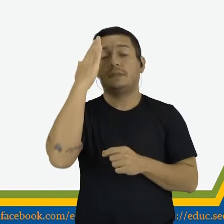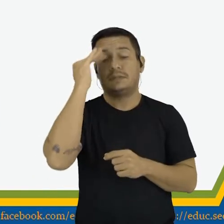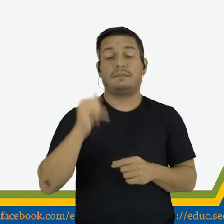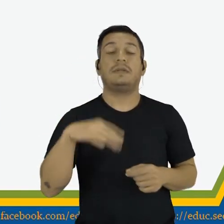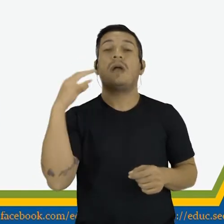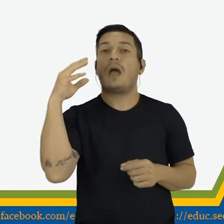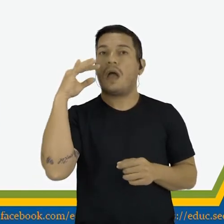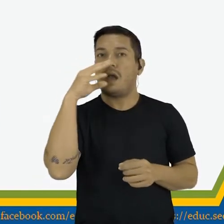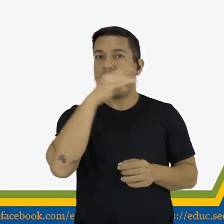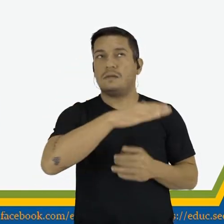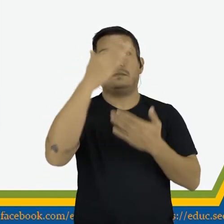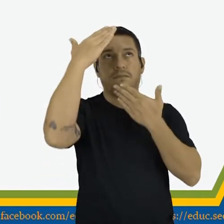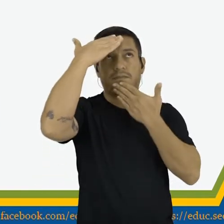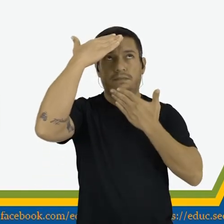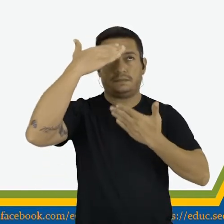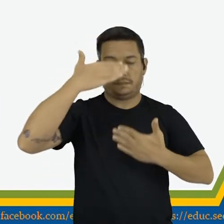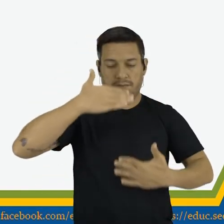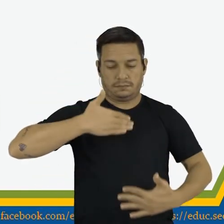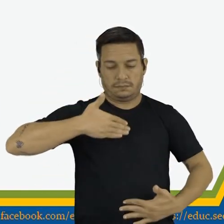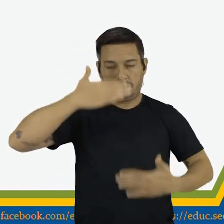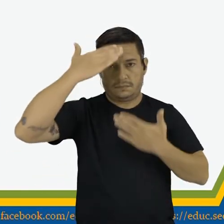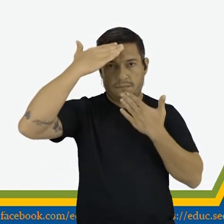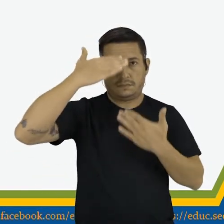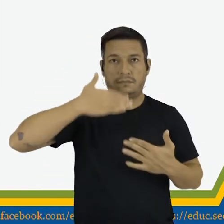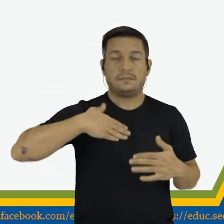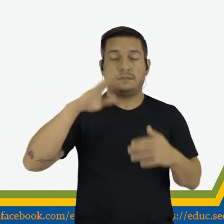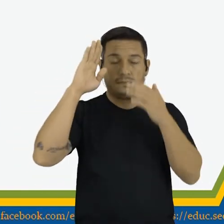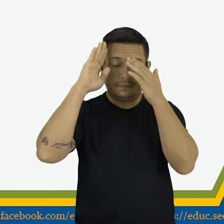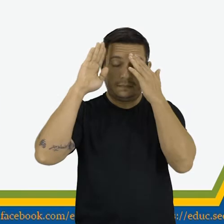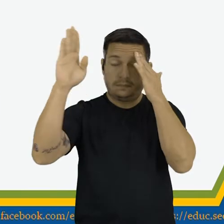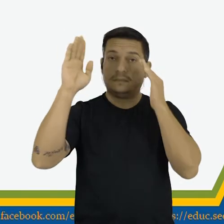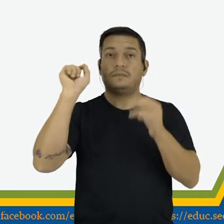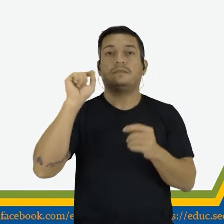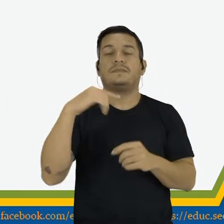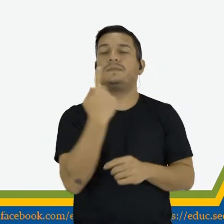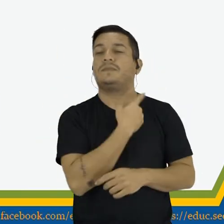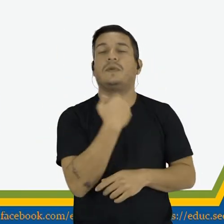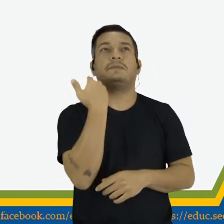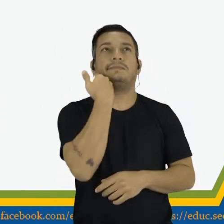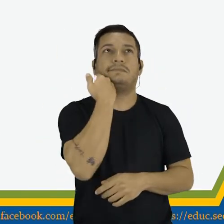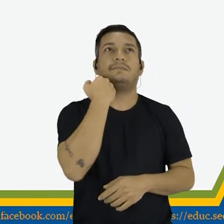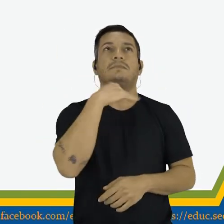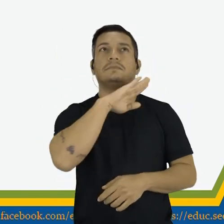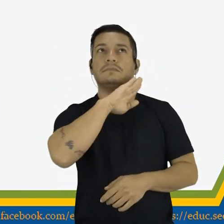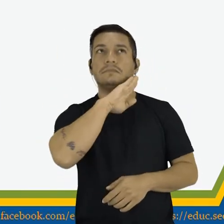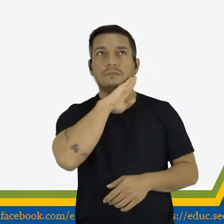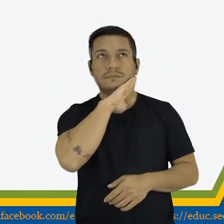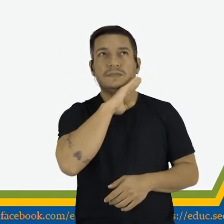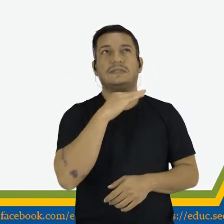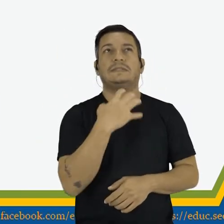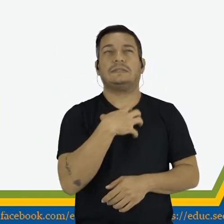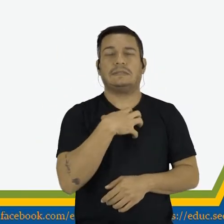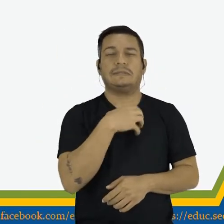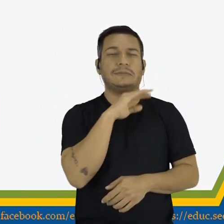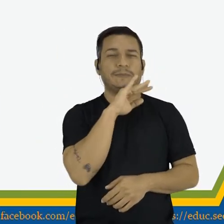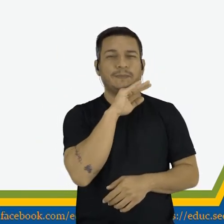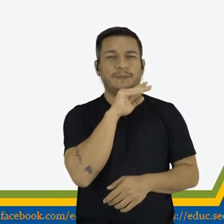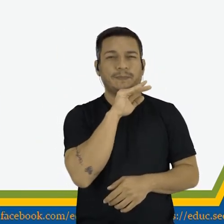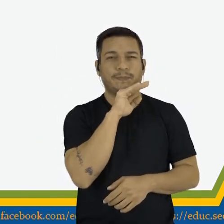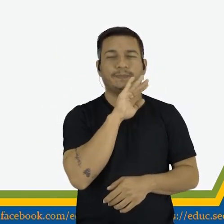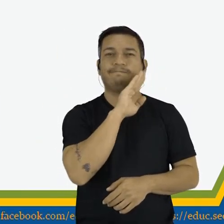a temperatura de determinado corpo. Principalmente quando nós estamos com febre, quando nós estamos nos sentindo febril,